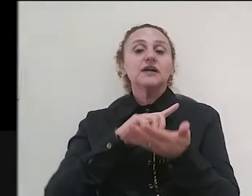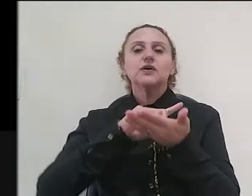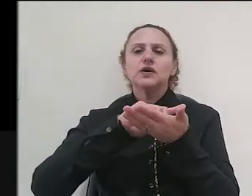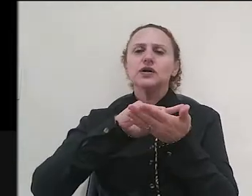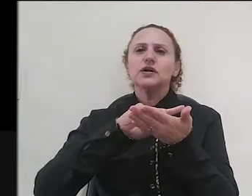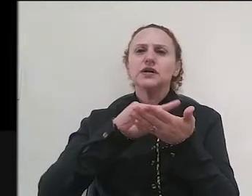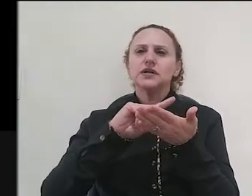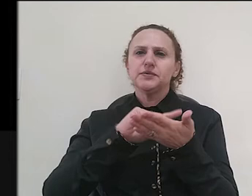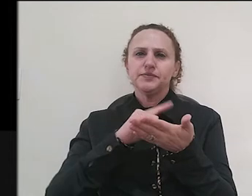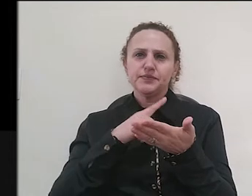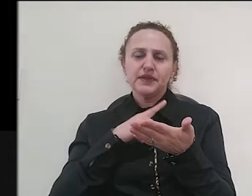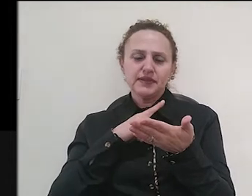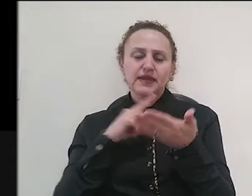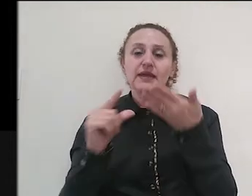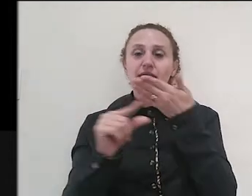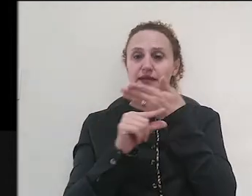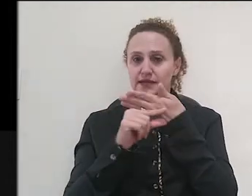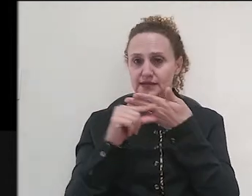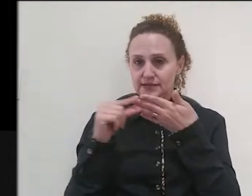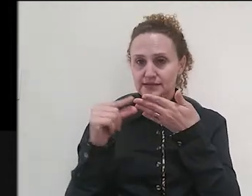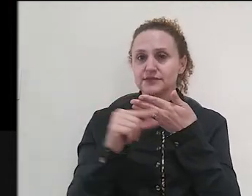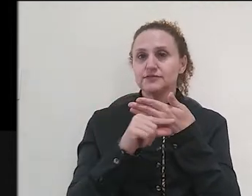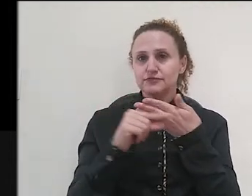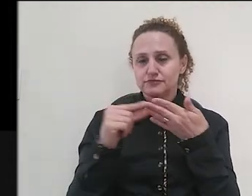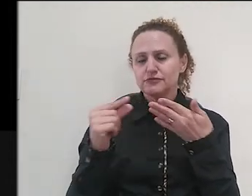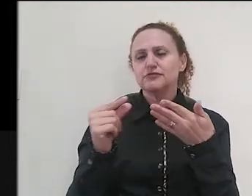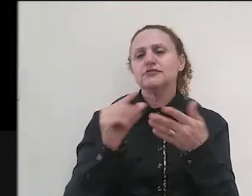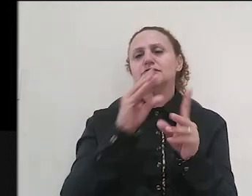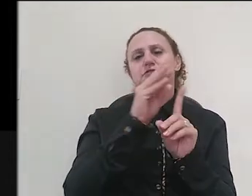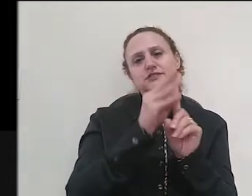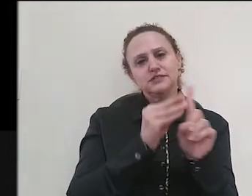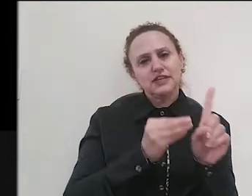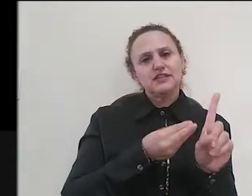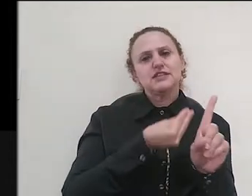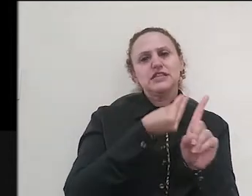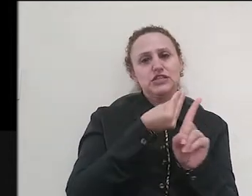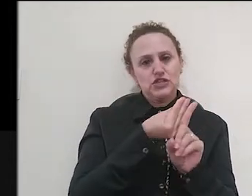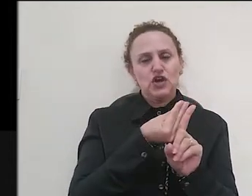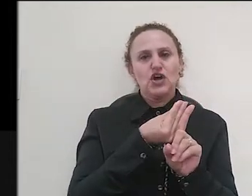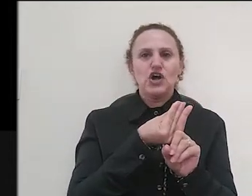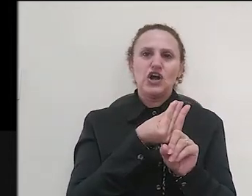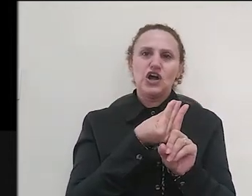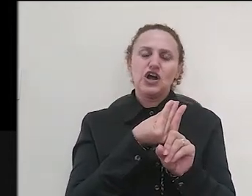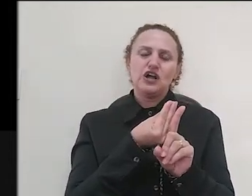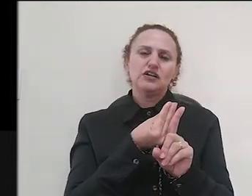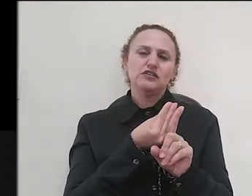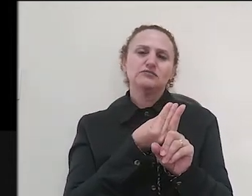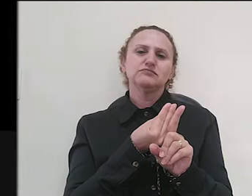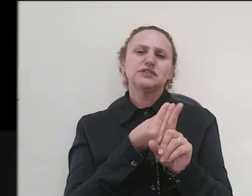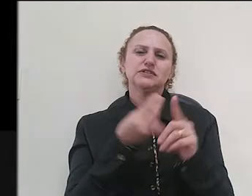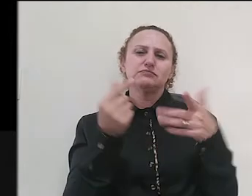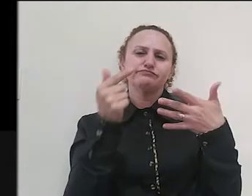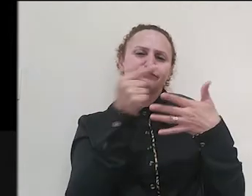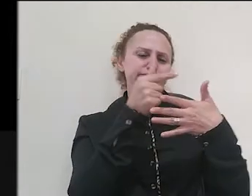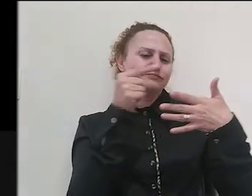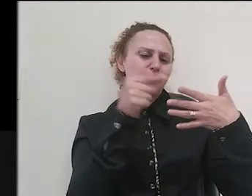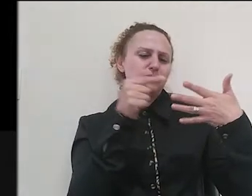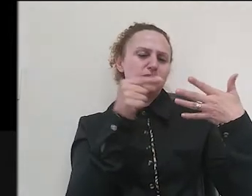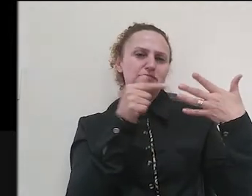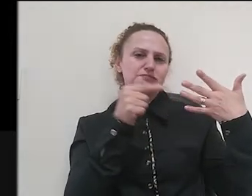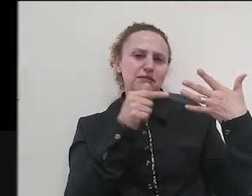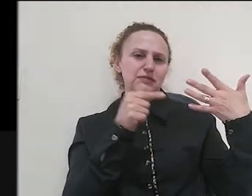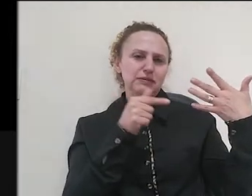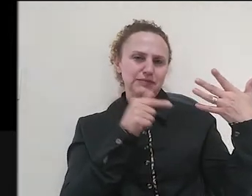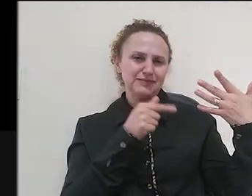antigos. A epopeia de Virgílio, que é a Eneida, da poesia, a gente conhece os nomes ainda hoje, de Catulo e de